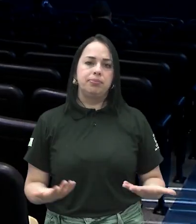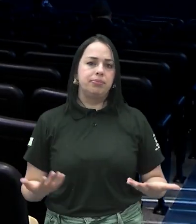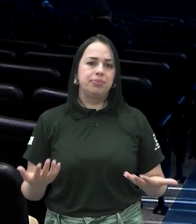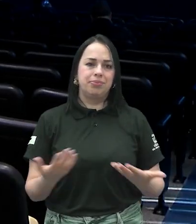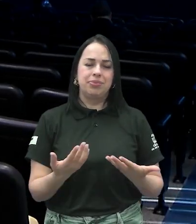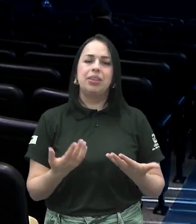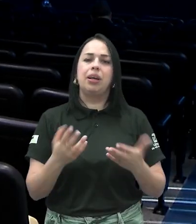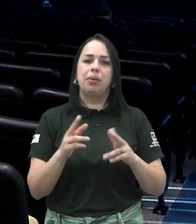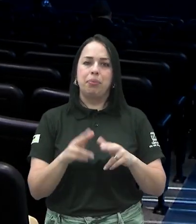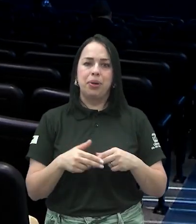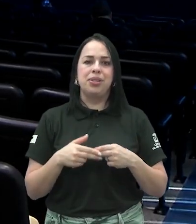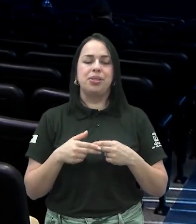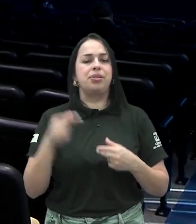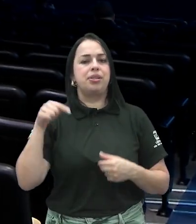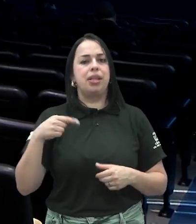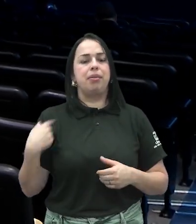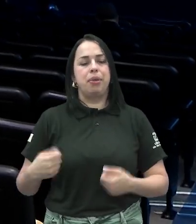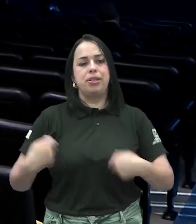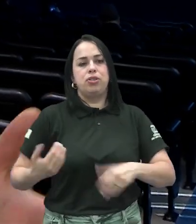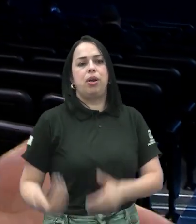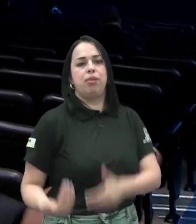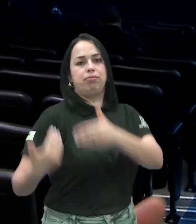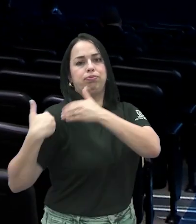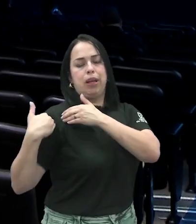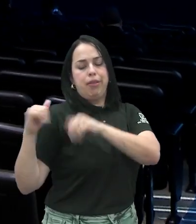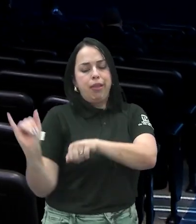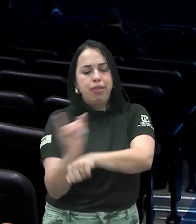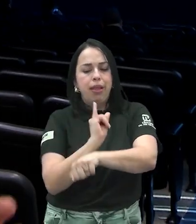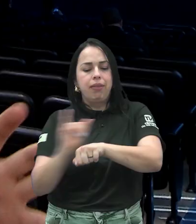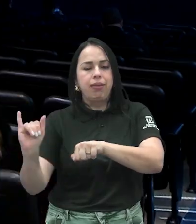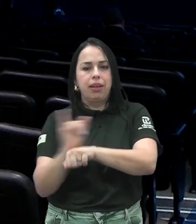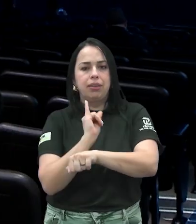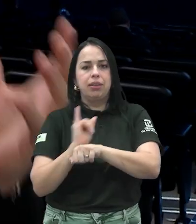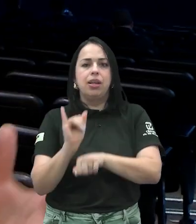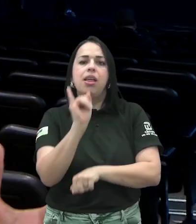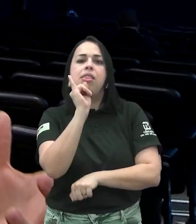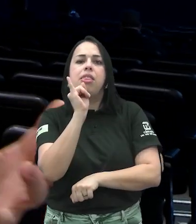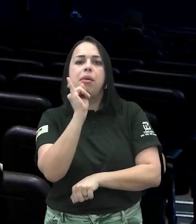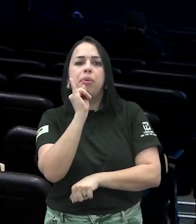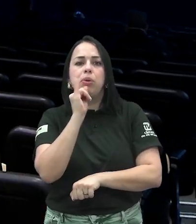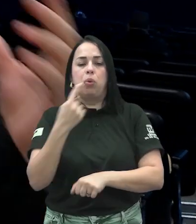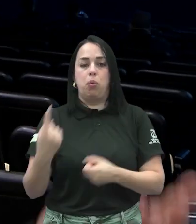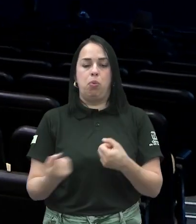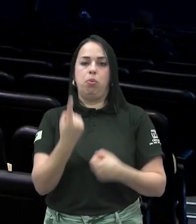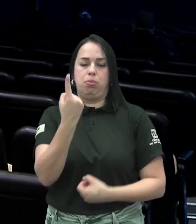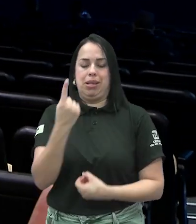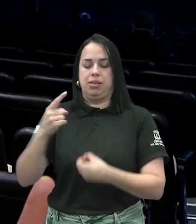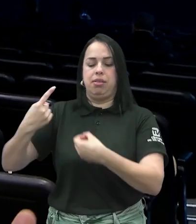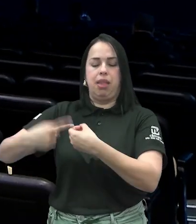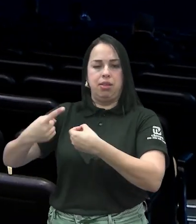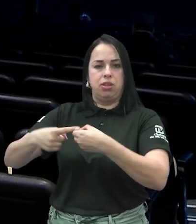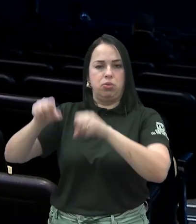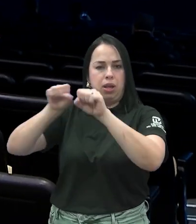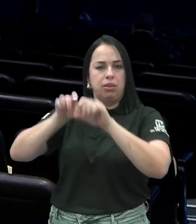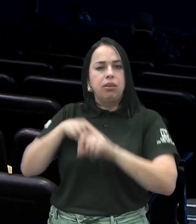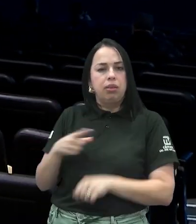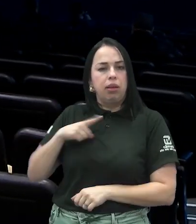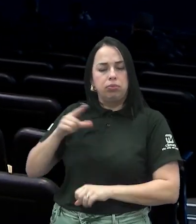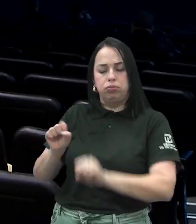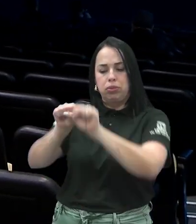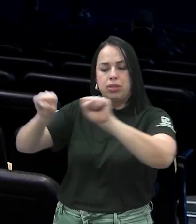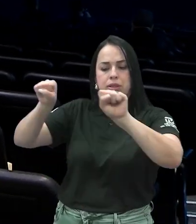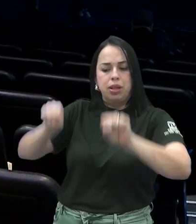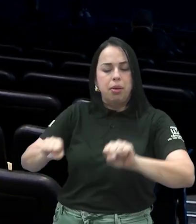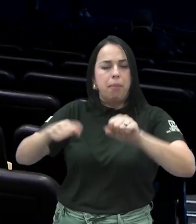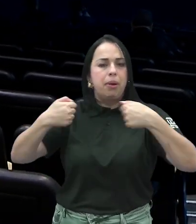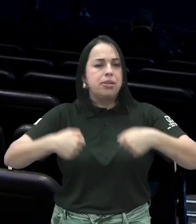de ação. Então, com grandes poderes vem grandes responsabilidades, né? Então, quando uma cidade inteira tem os dados de todo mundo, a responsabilidade da